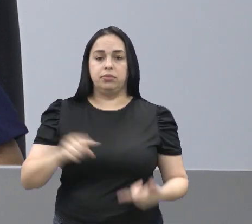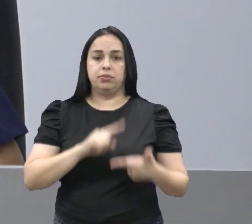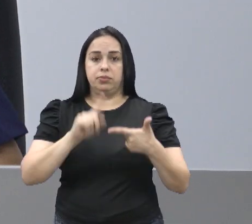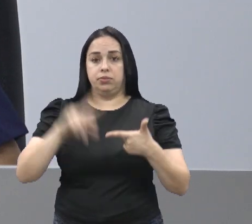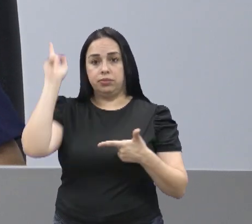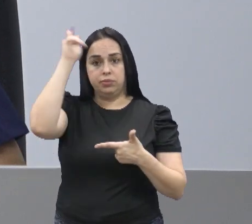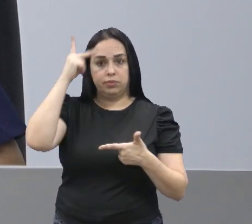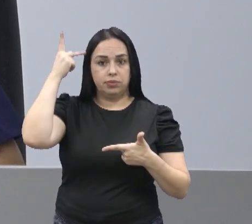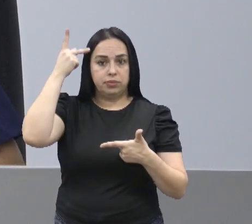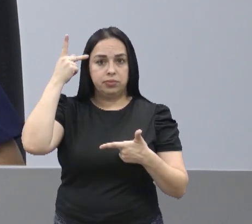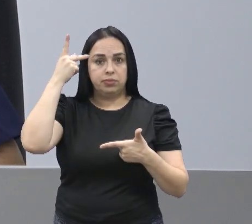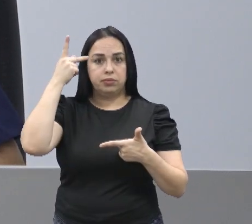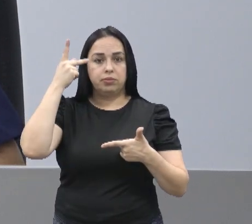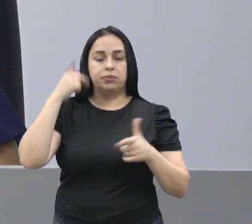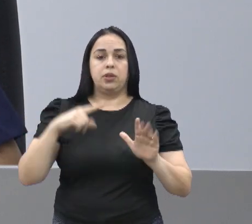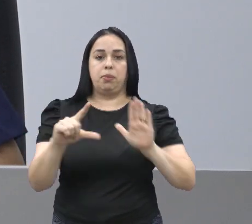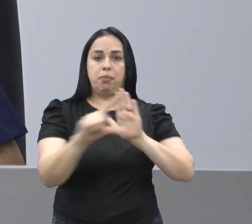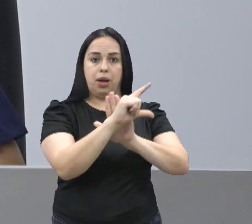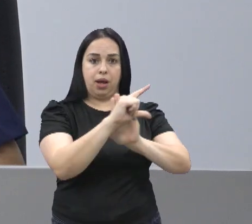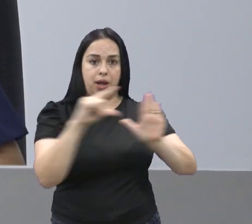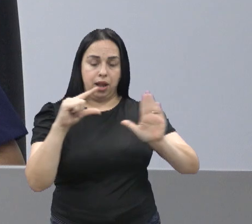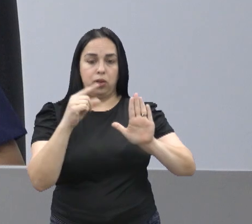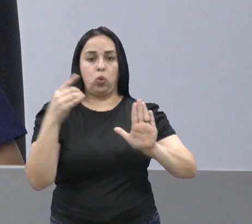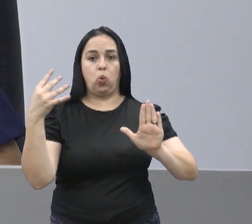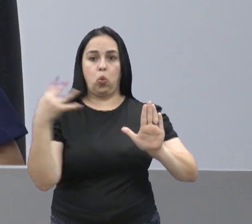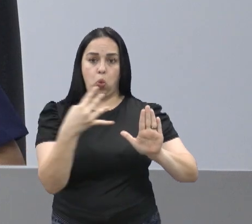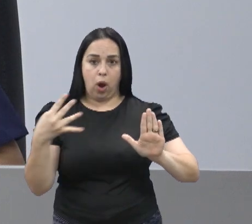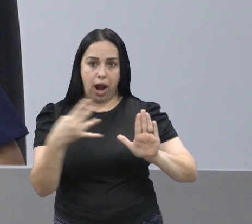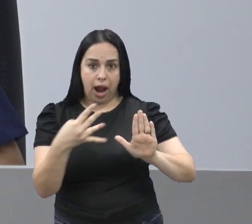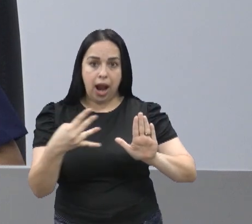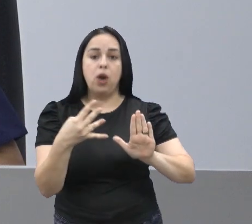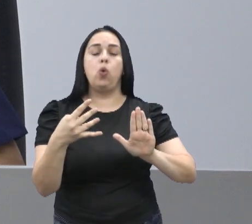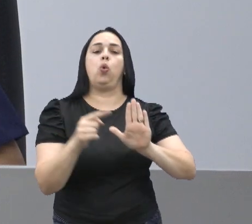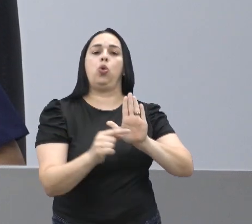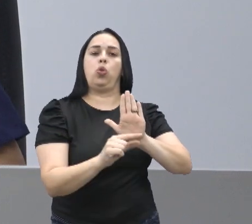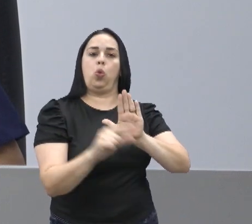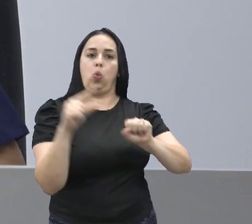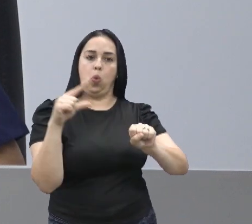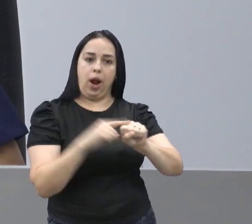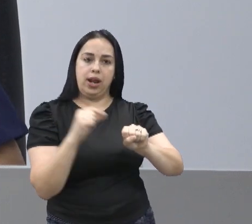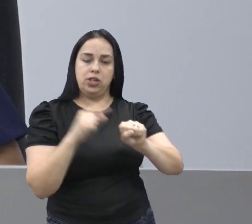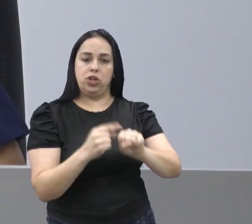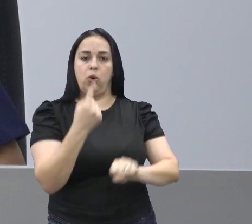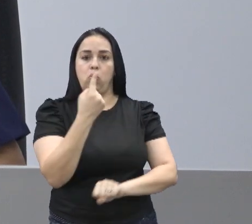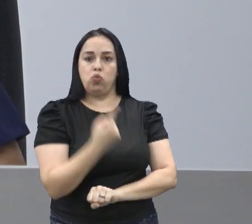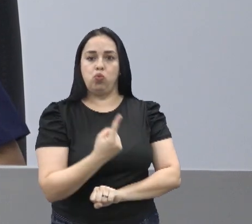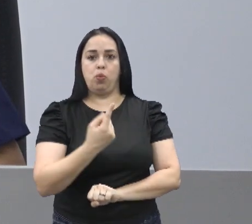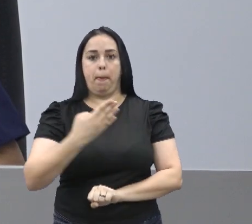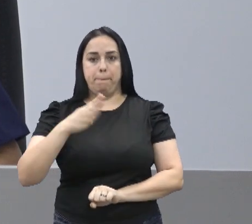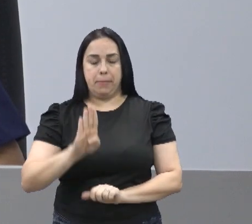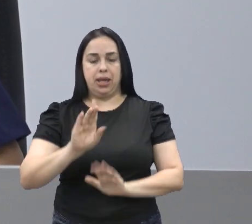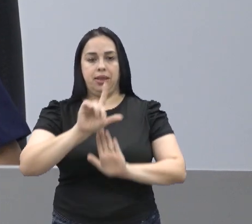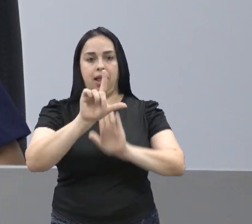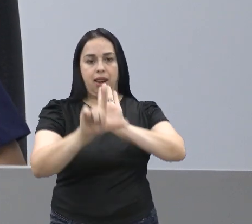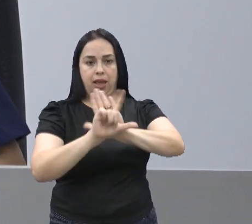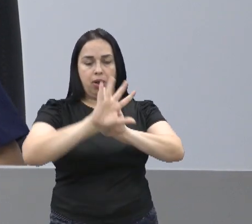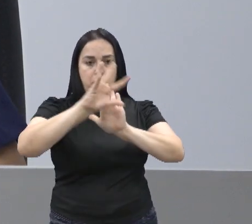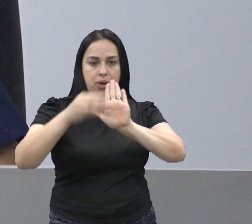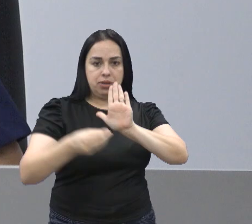Petit. Revoga o parágrafo 4º do artigo 1B da Lei Complementar